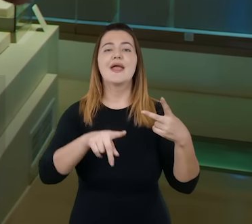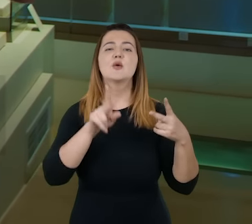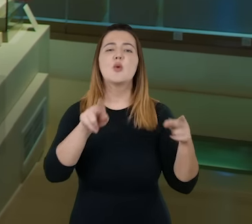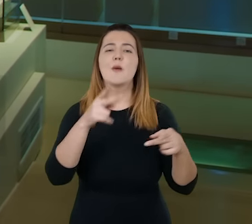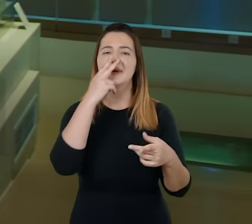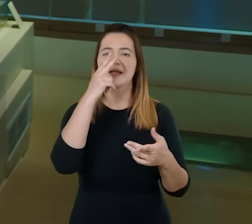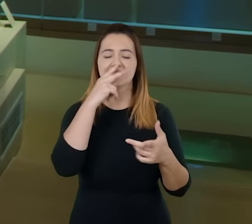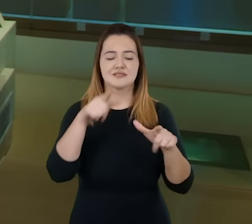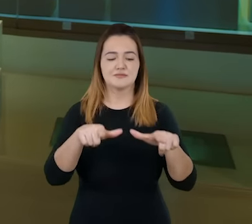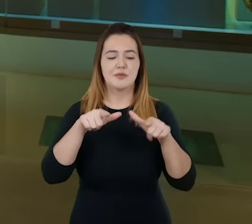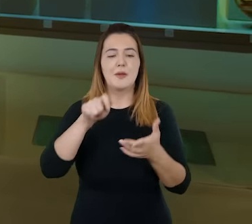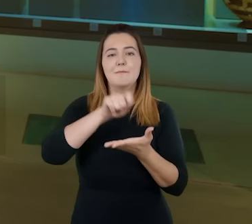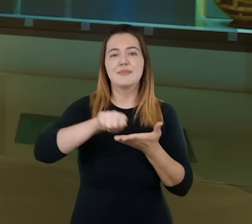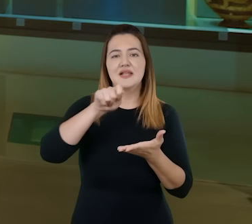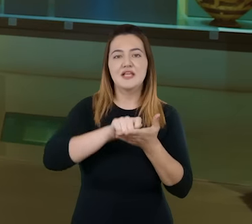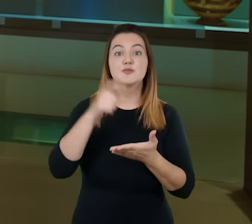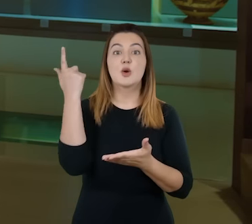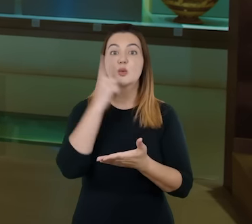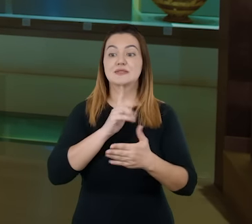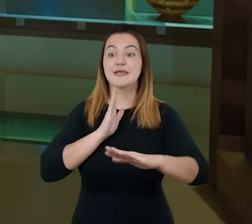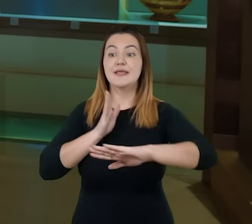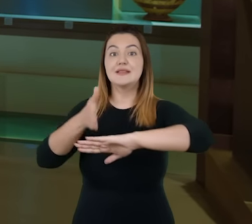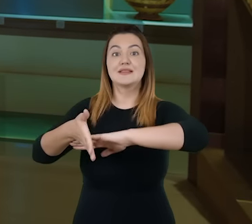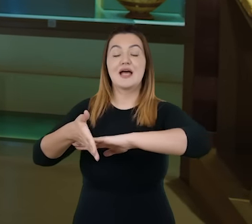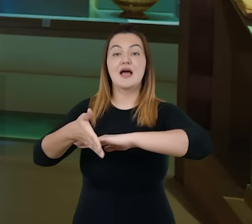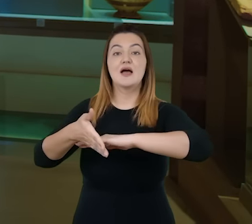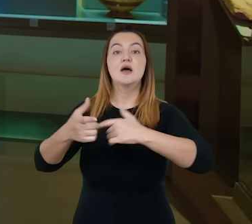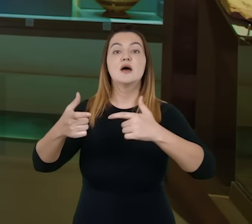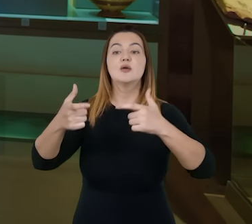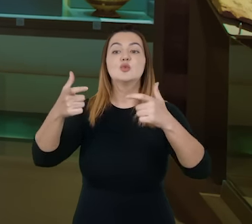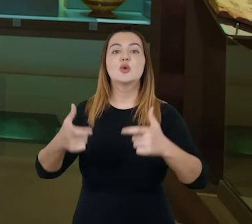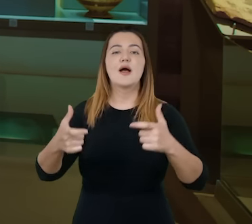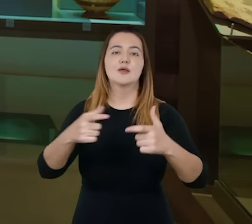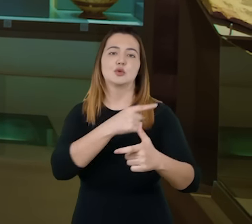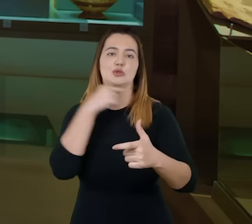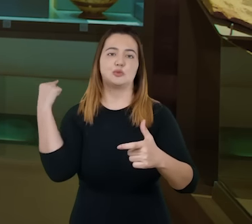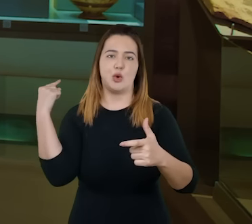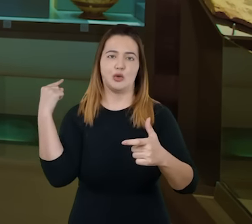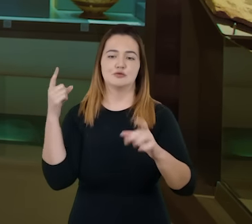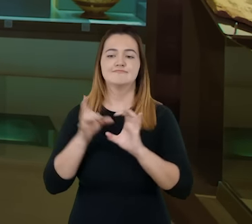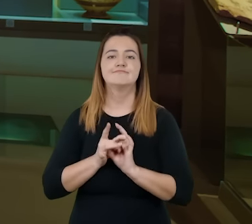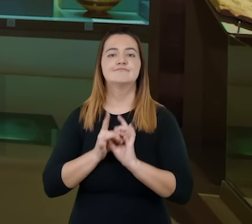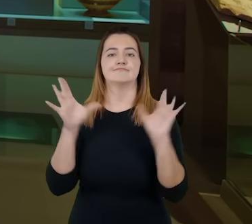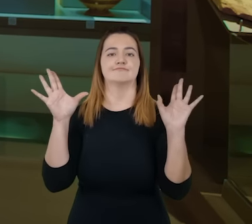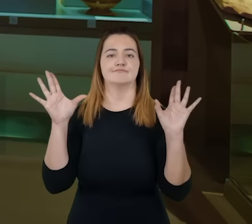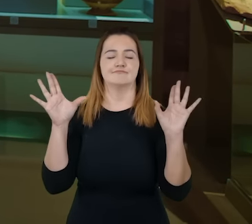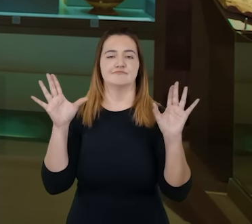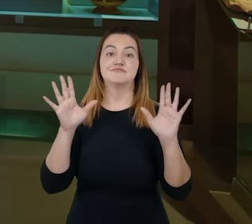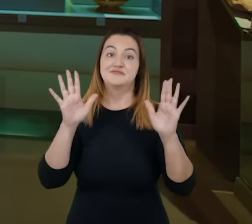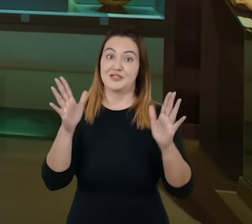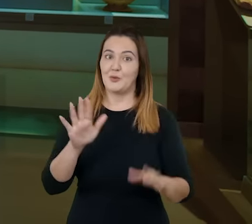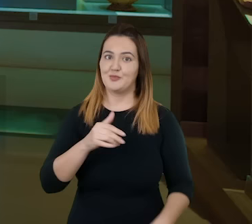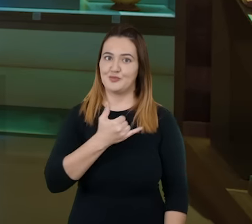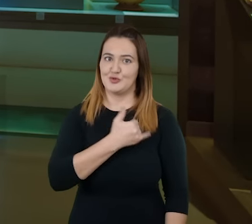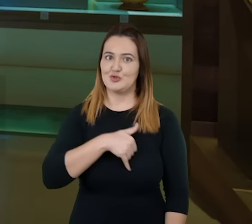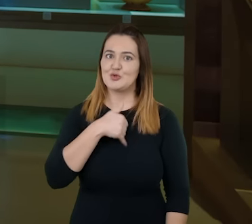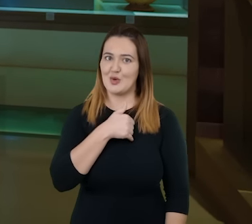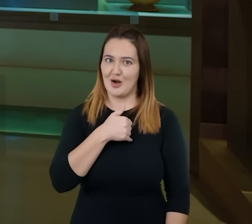bilhete para a entrada no reino dos mortos de acordo com a divindade. É interessante que João, agora o apóstolo